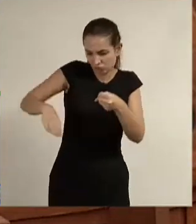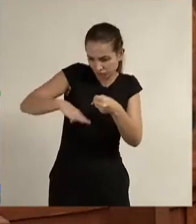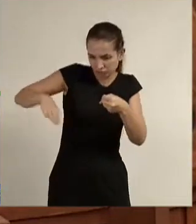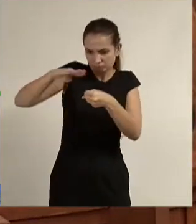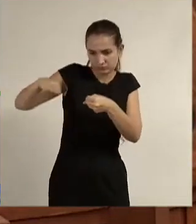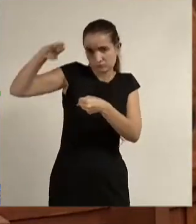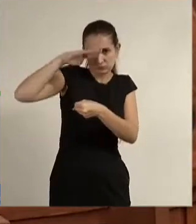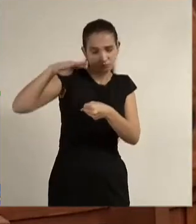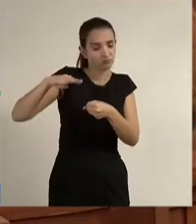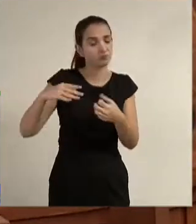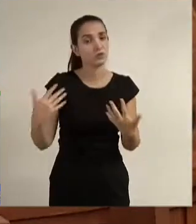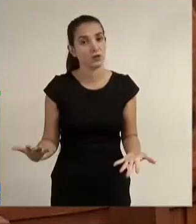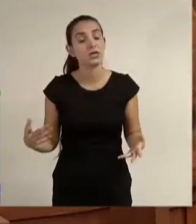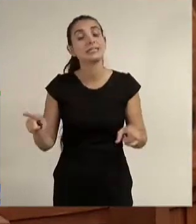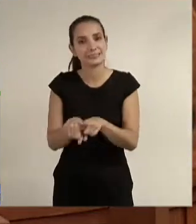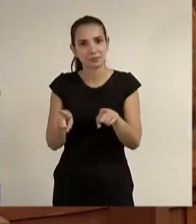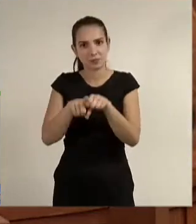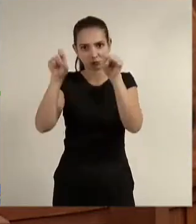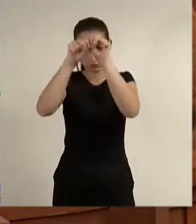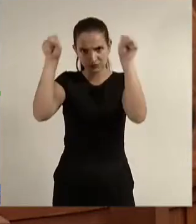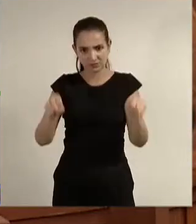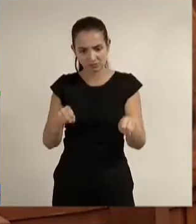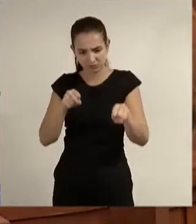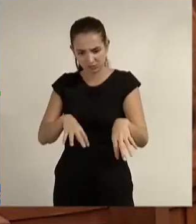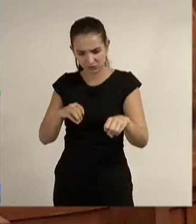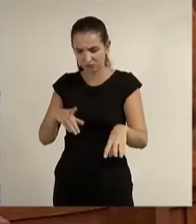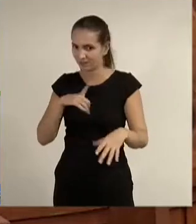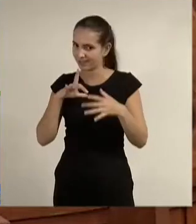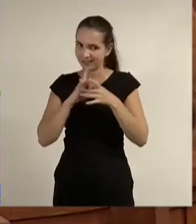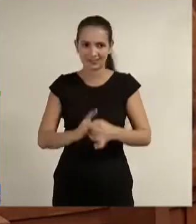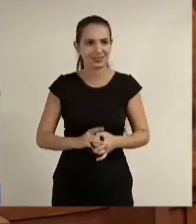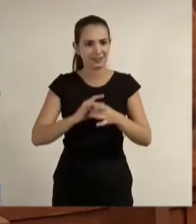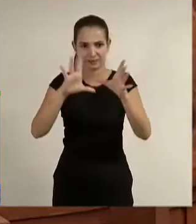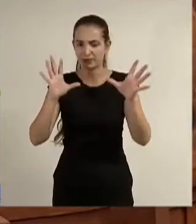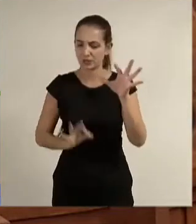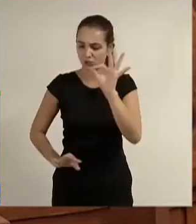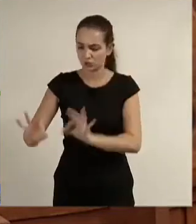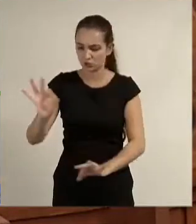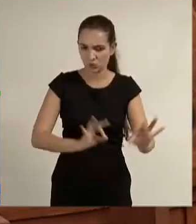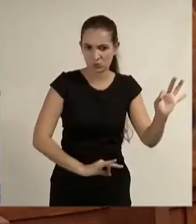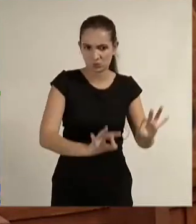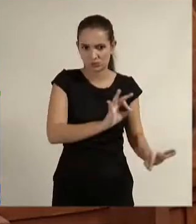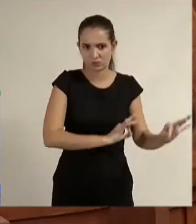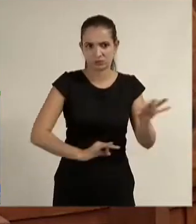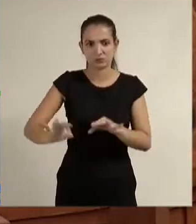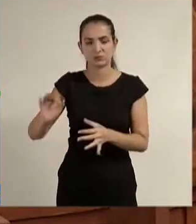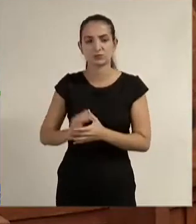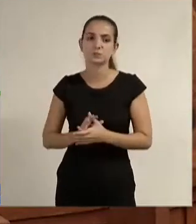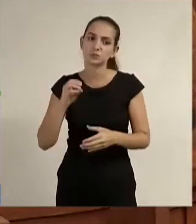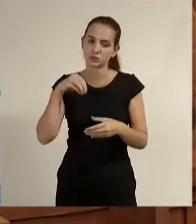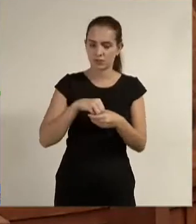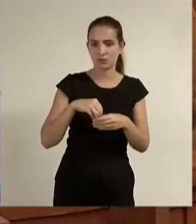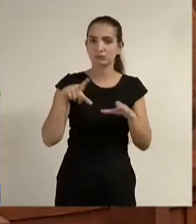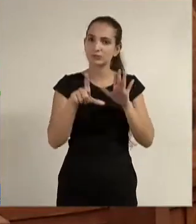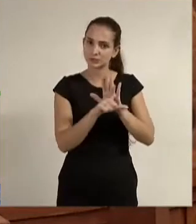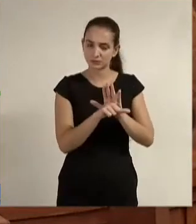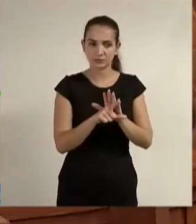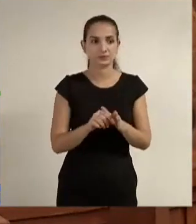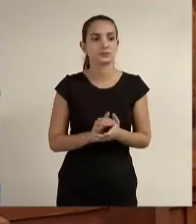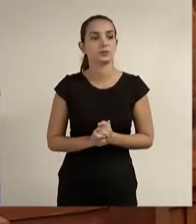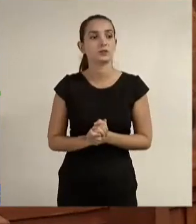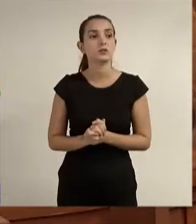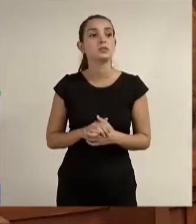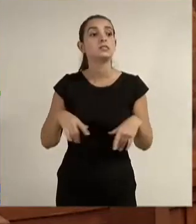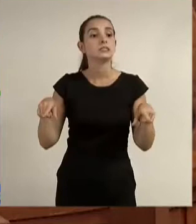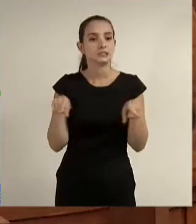os sistemas de ensino terão liberdade de organização nos termos desta lei. E